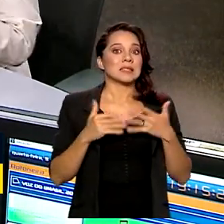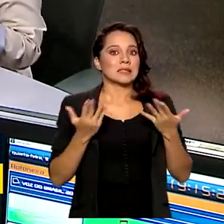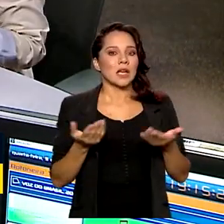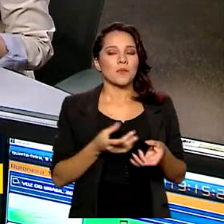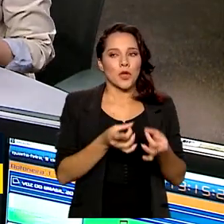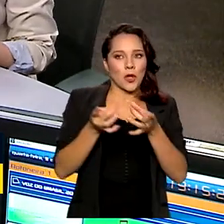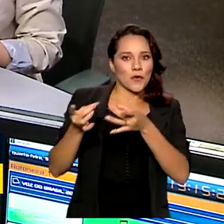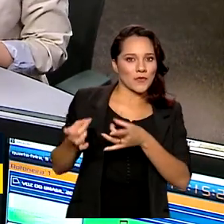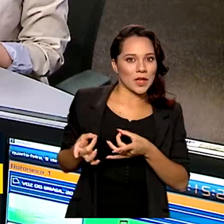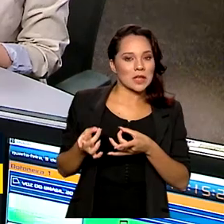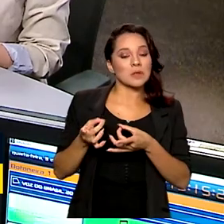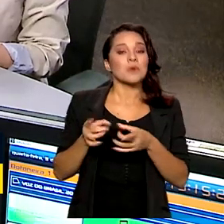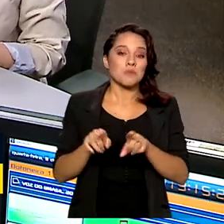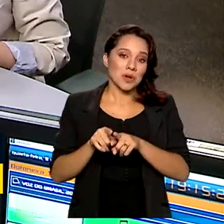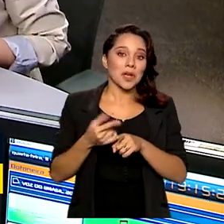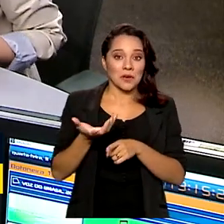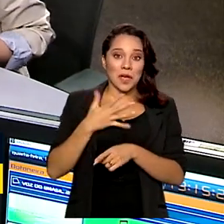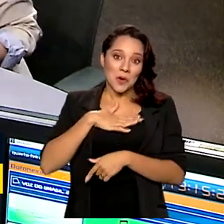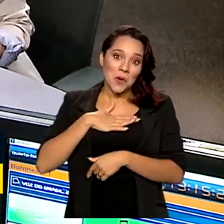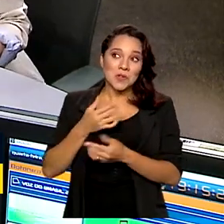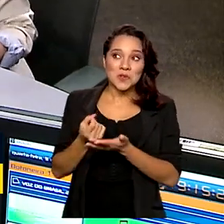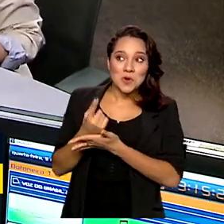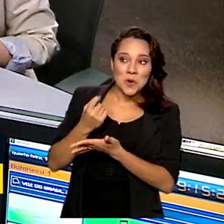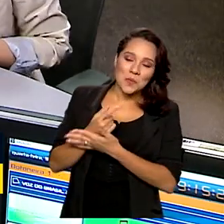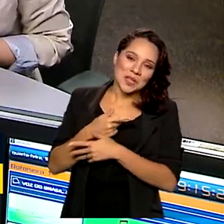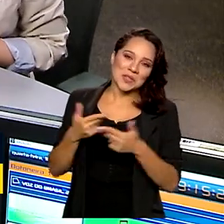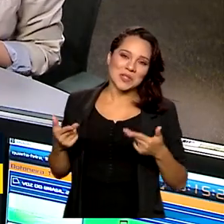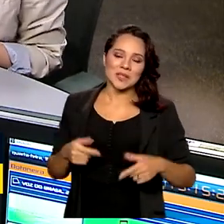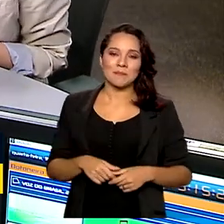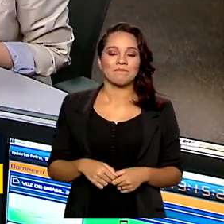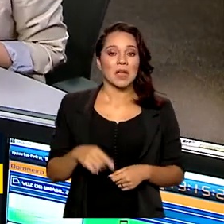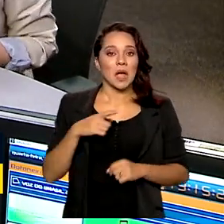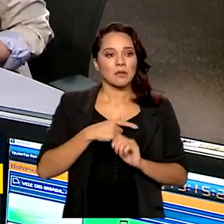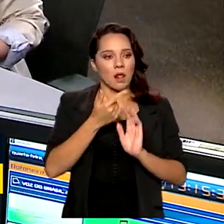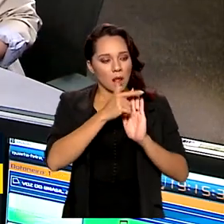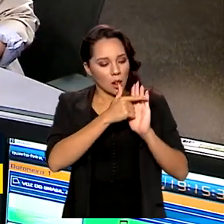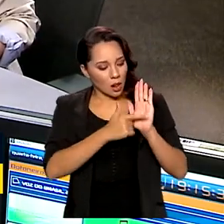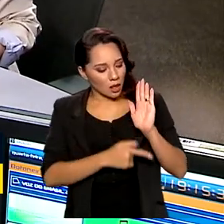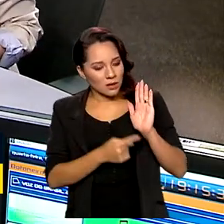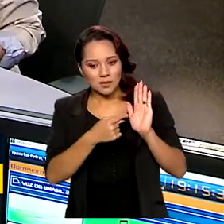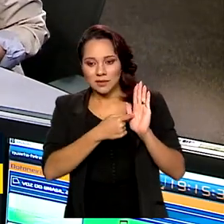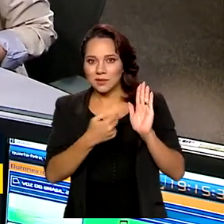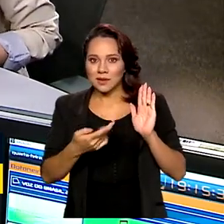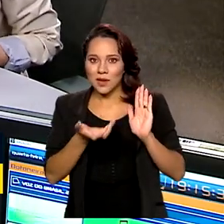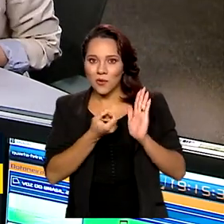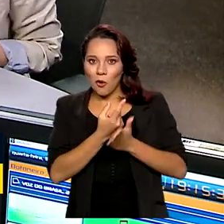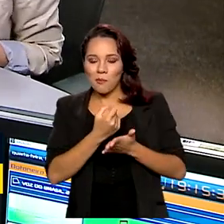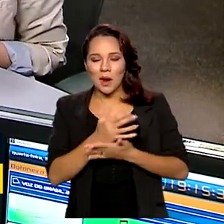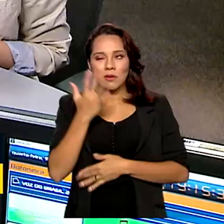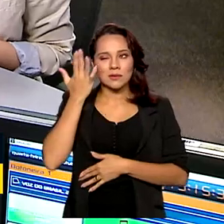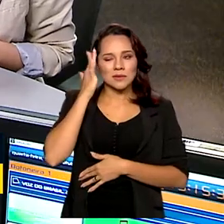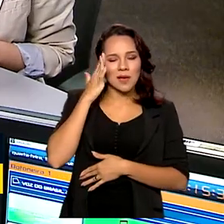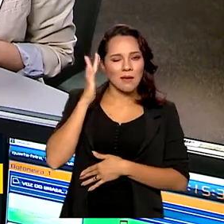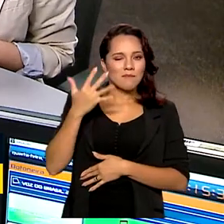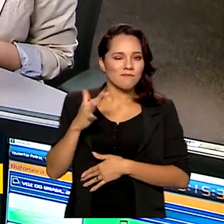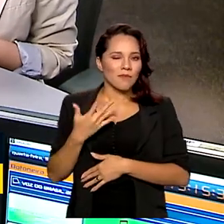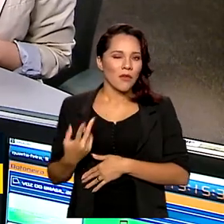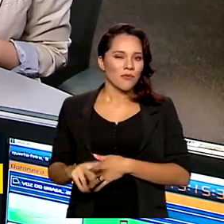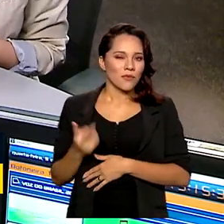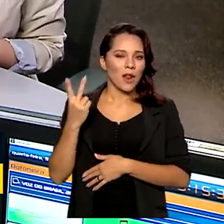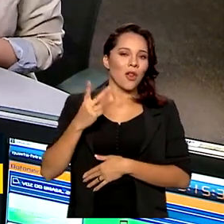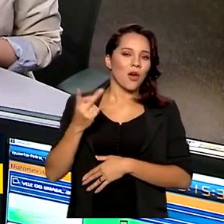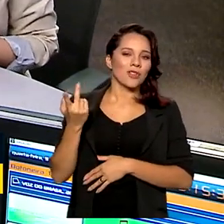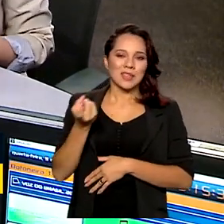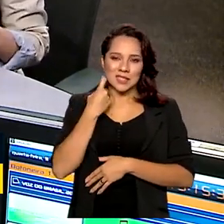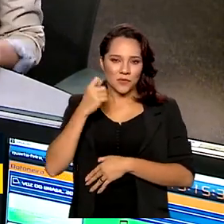eu vendo e como porque eu também gosto de consumir as coisas. Eu tenho uma lista, né, de coisas que eu quero comprar. Então, como eu já sei mais ou menos o valor, na Black